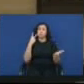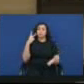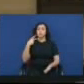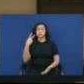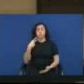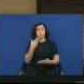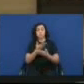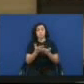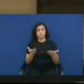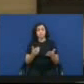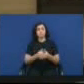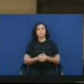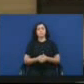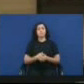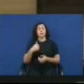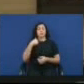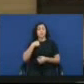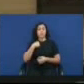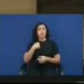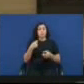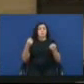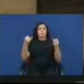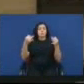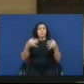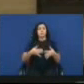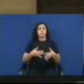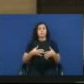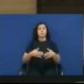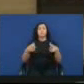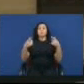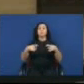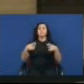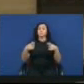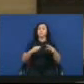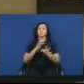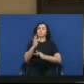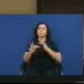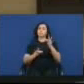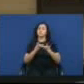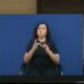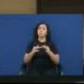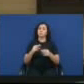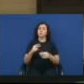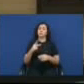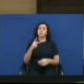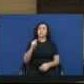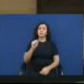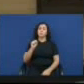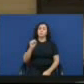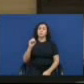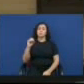vereadores e vereadoras, né? Eu vim aqui para falar sobre a Clínica Passos para a Liberdade. Na segunda passada foi citado o nome